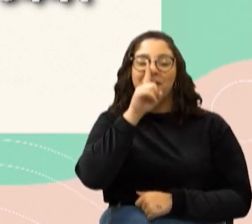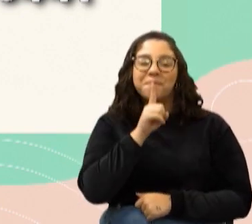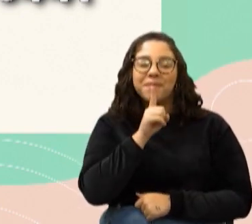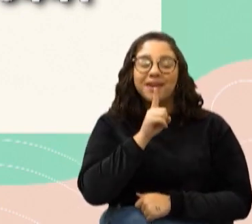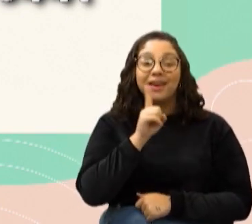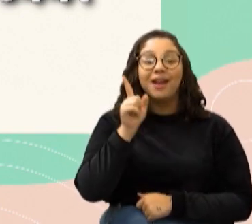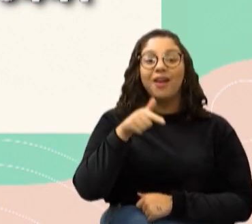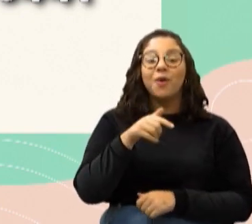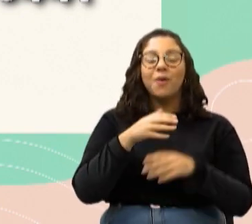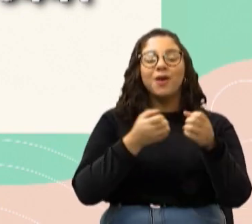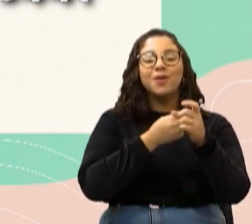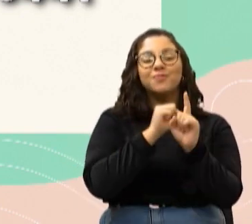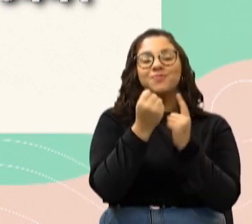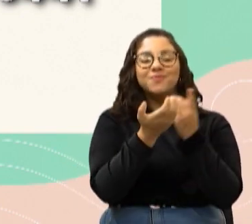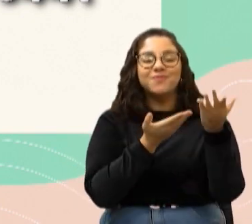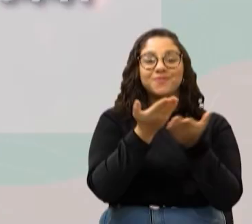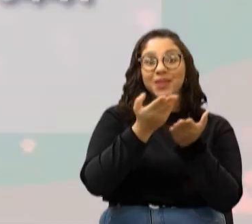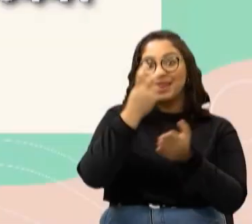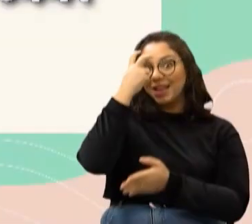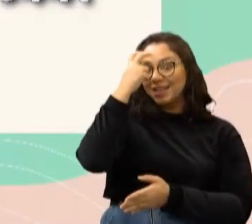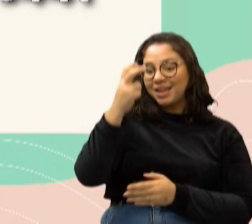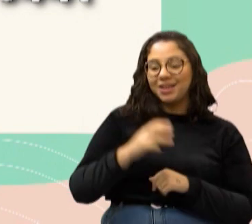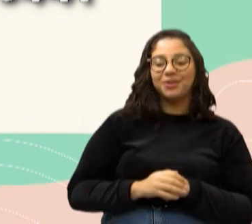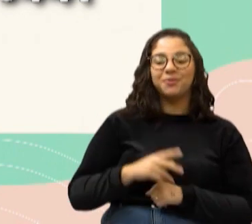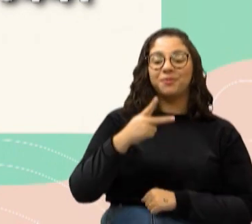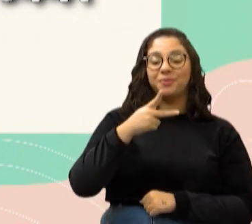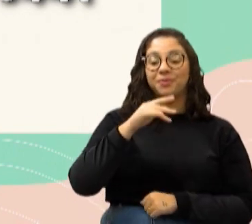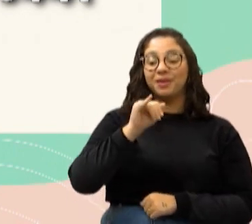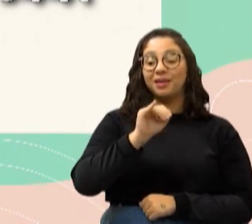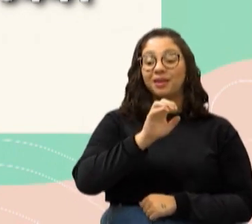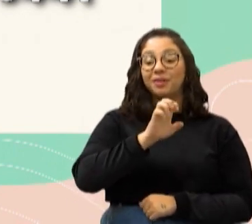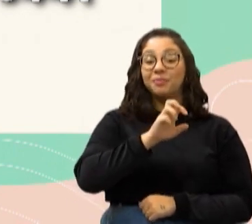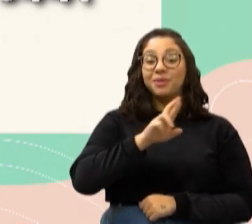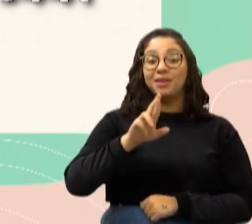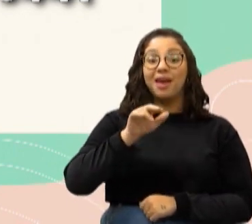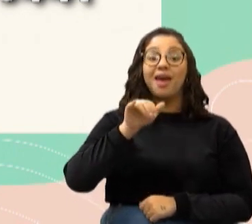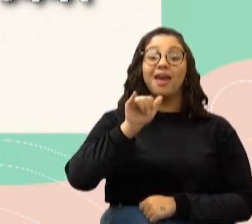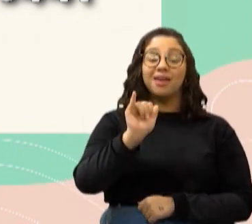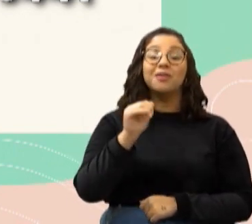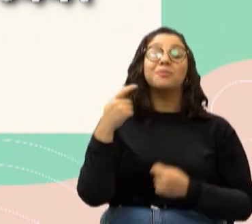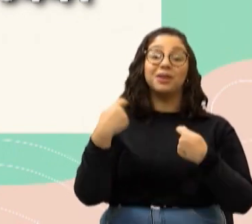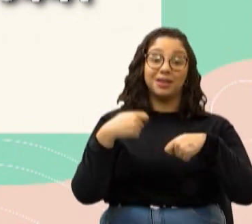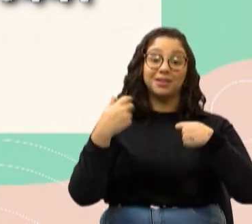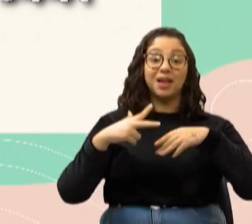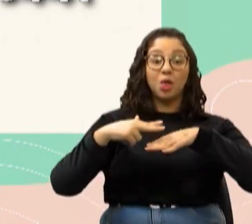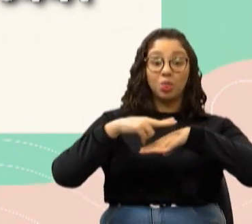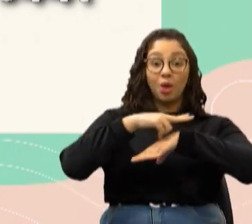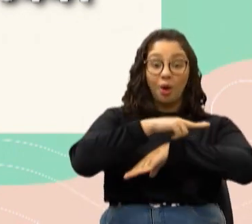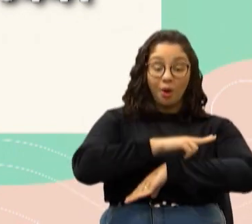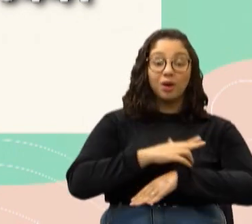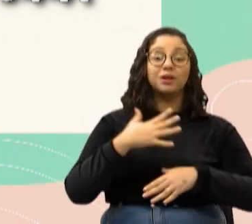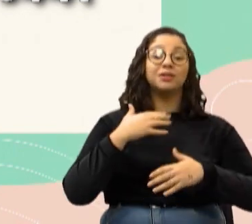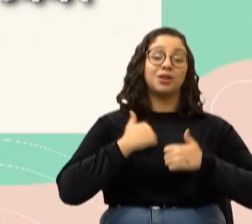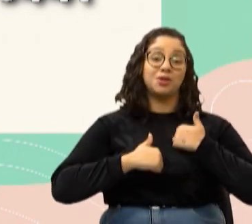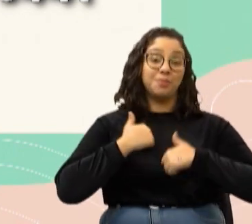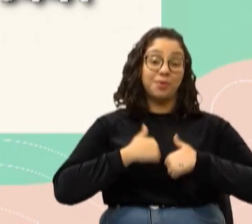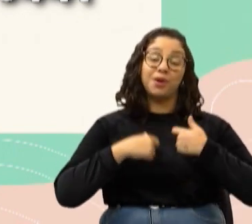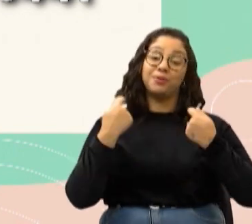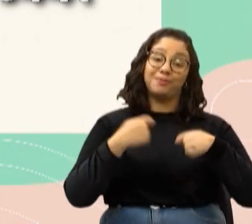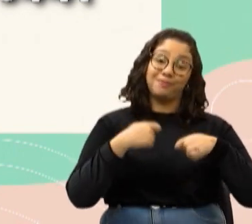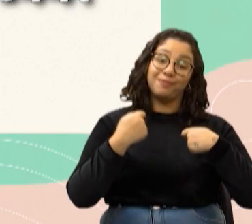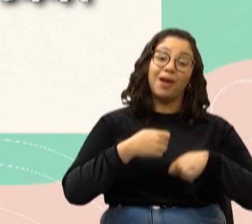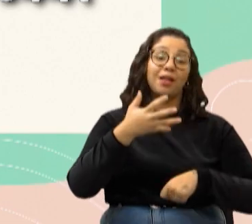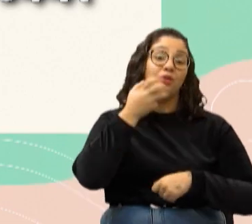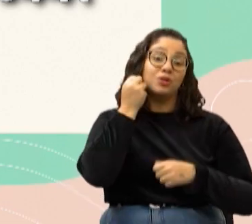sociável, carinhosa e bem inteligente. Pierre precisa de um banho e tosa e um lar para morar. Ele aguarda